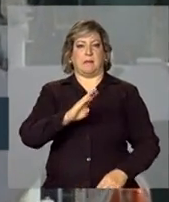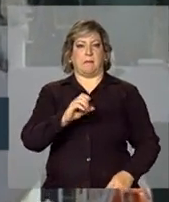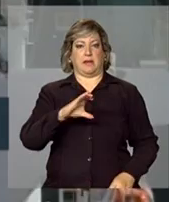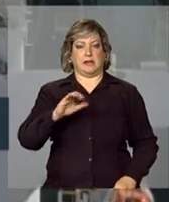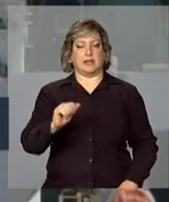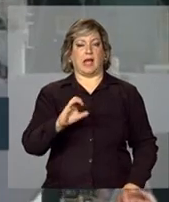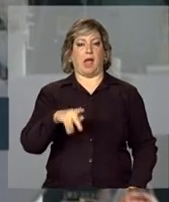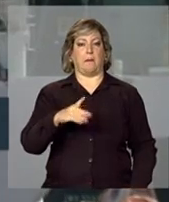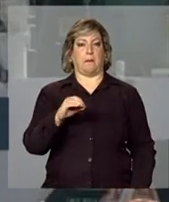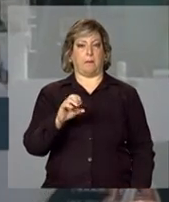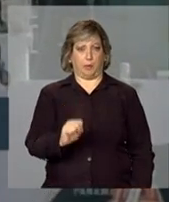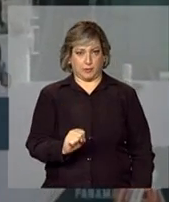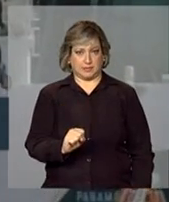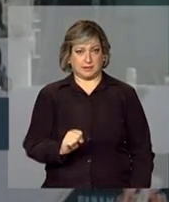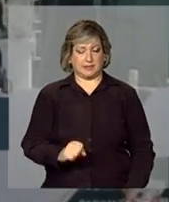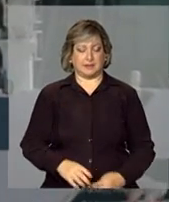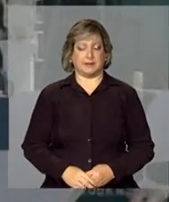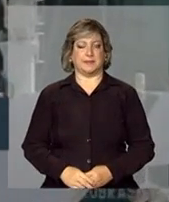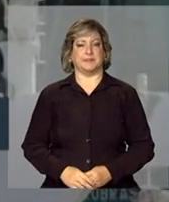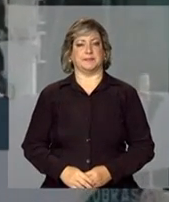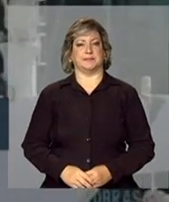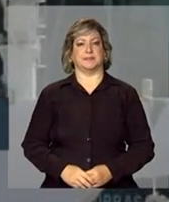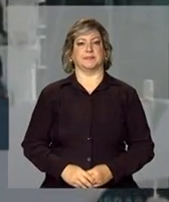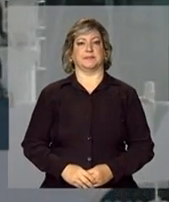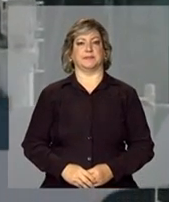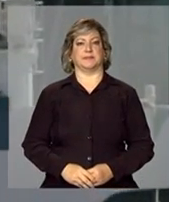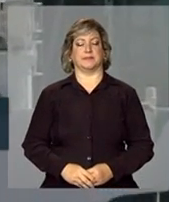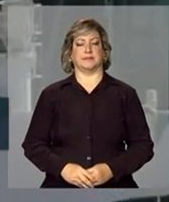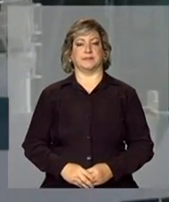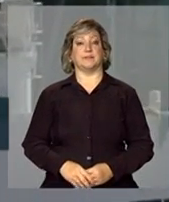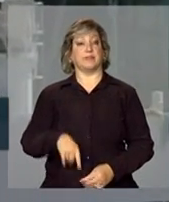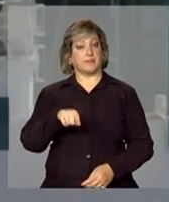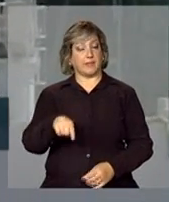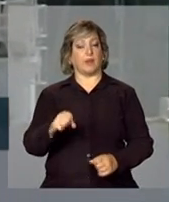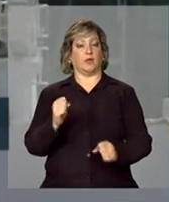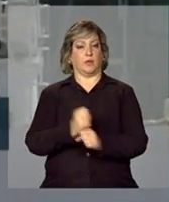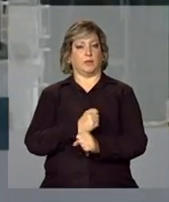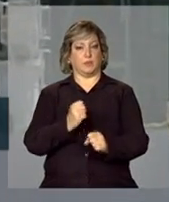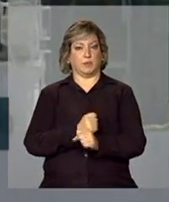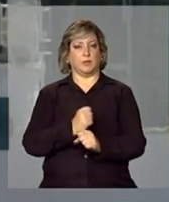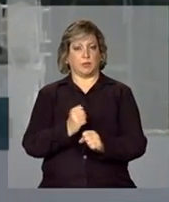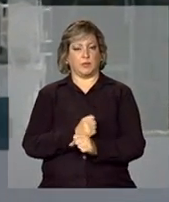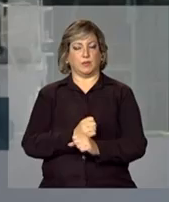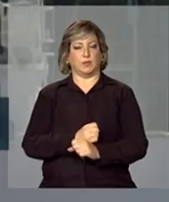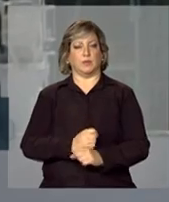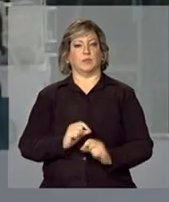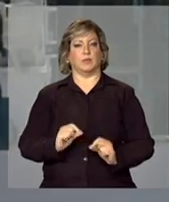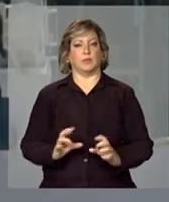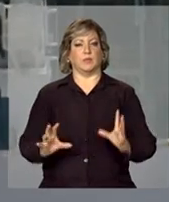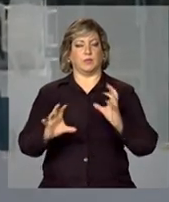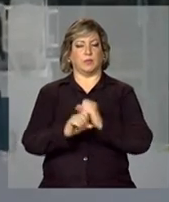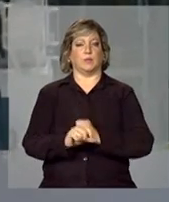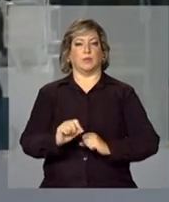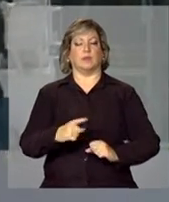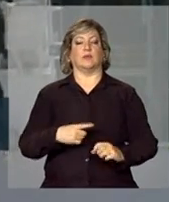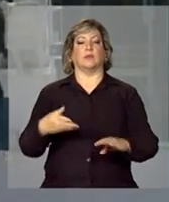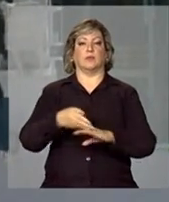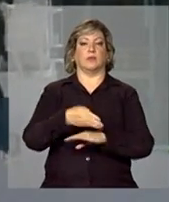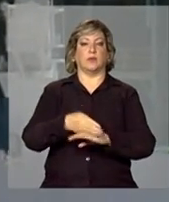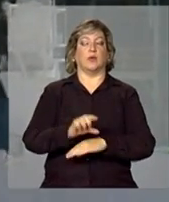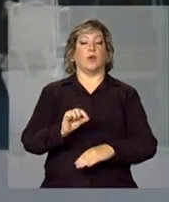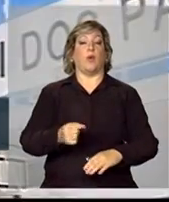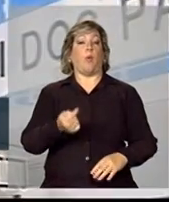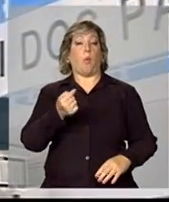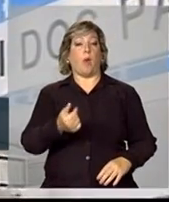de Campos ele foi construído com a participação de